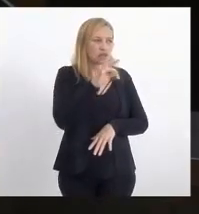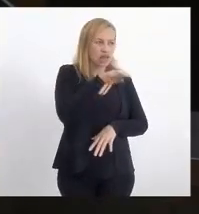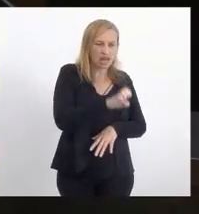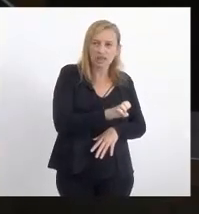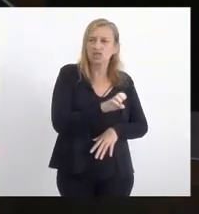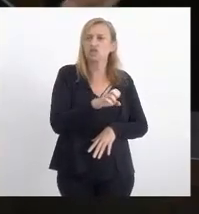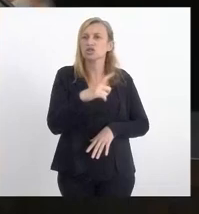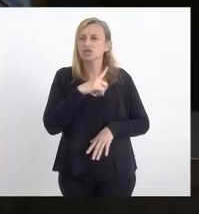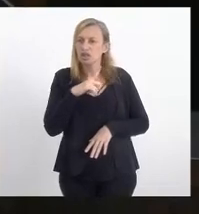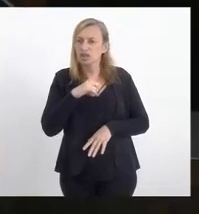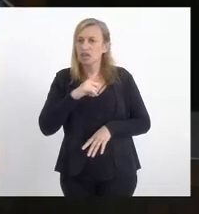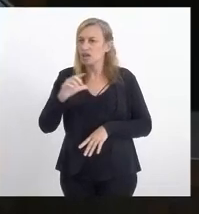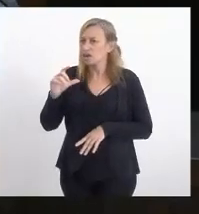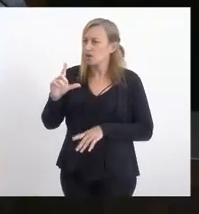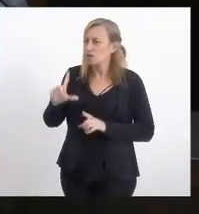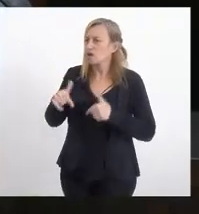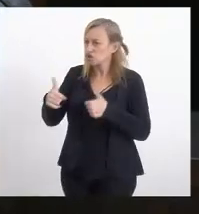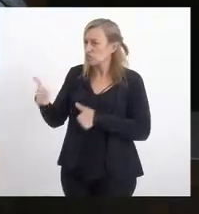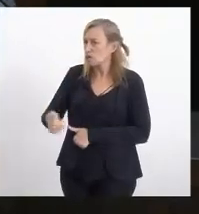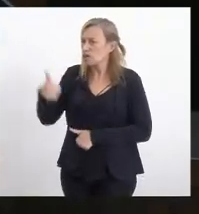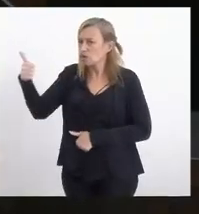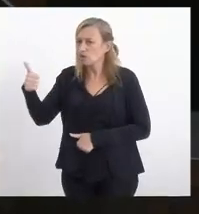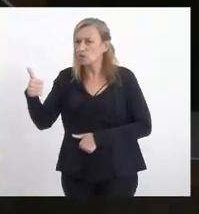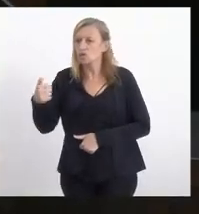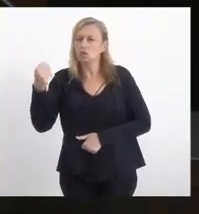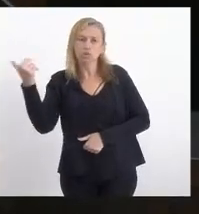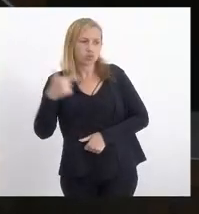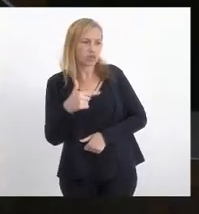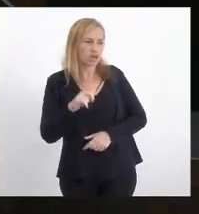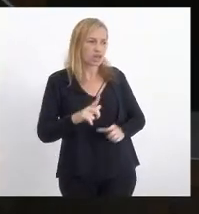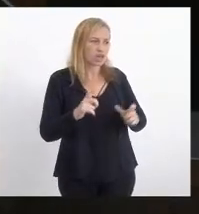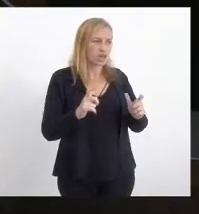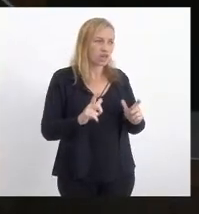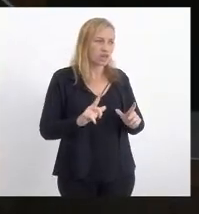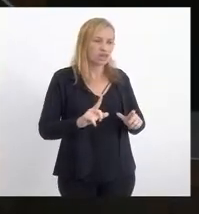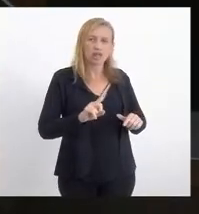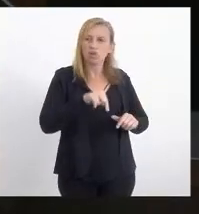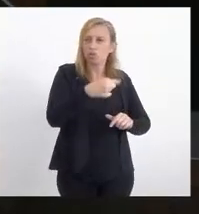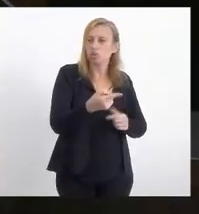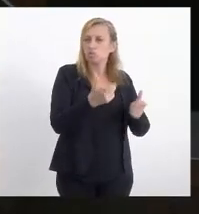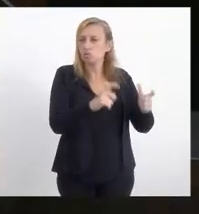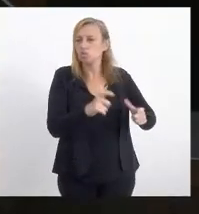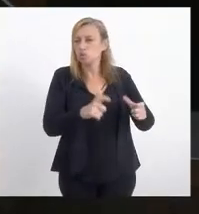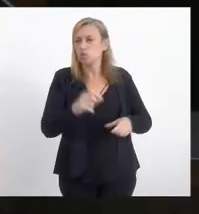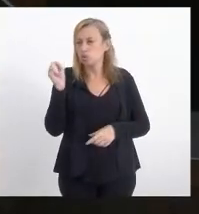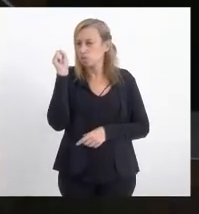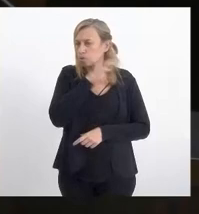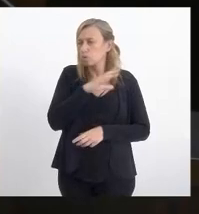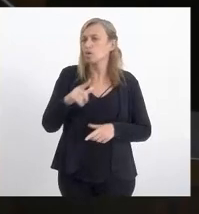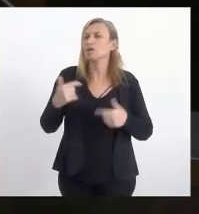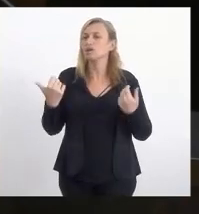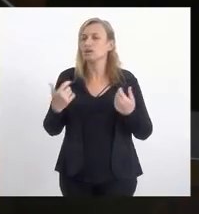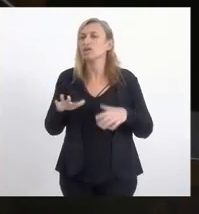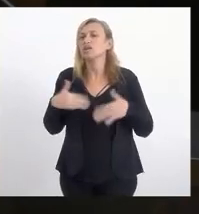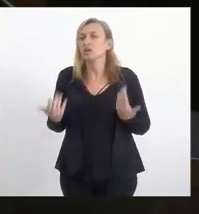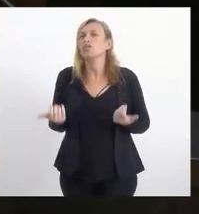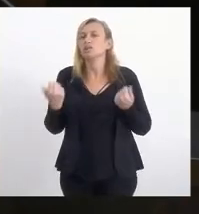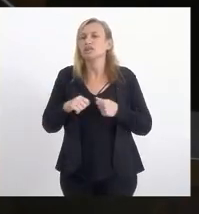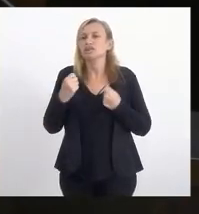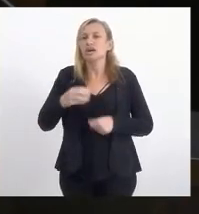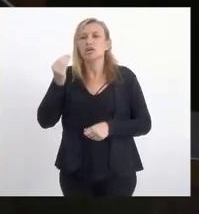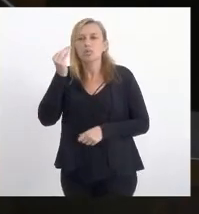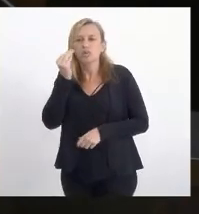ele tem uma posição melhor do que quem tá no setor é uma confusão absurda então a gente precisava